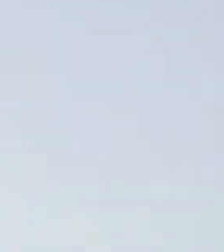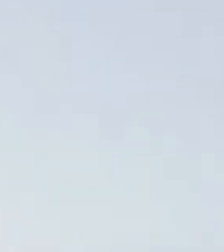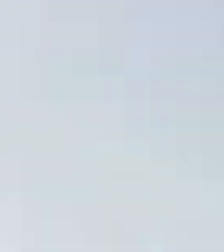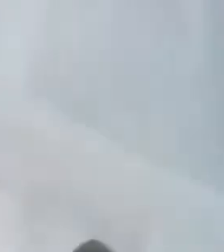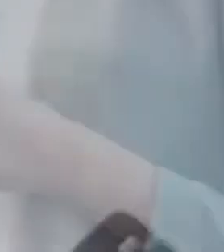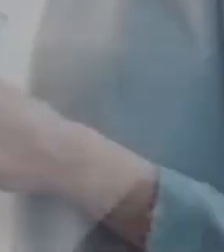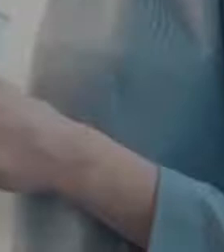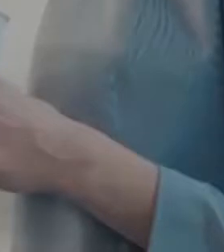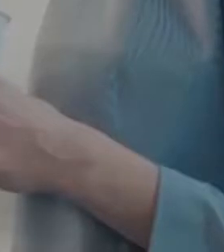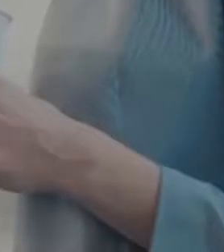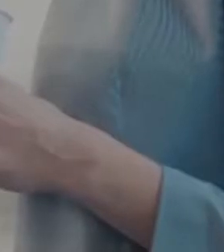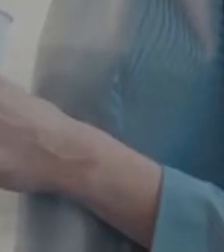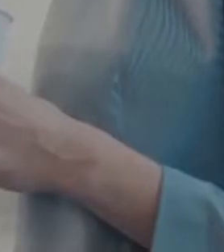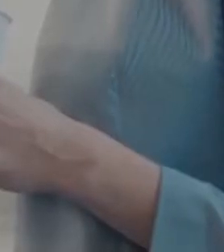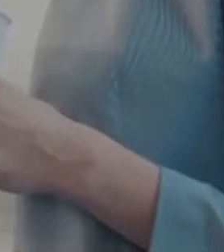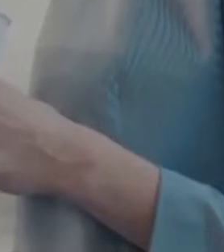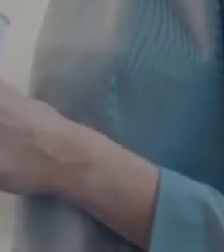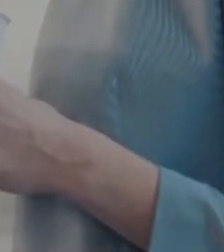Thank you.